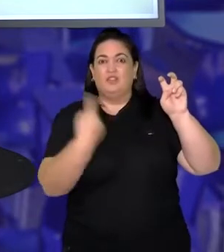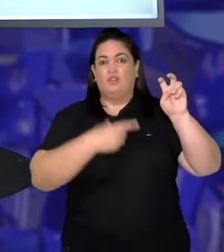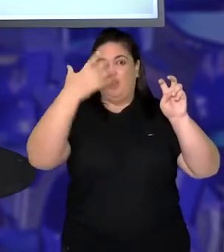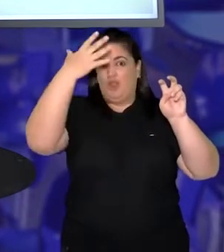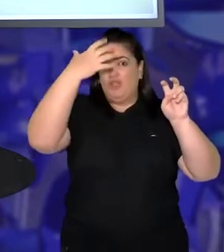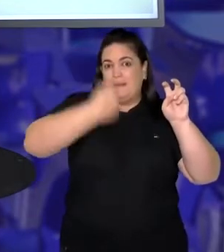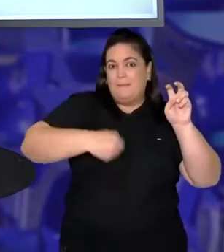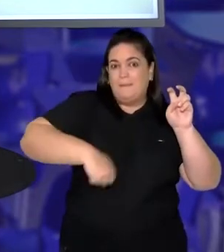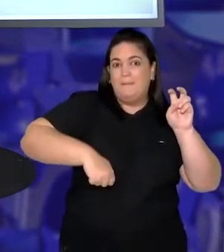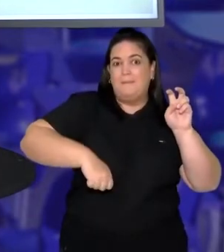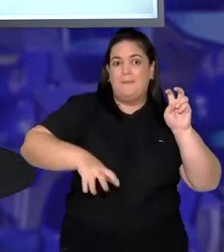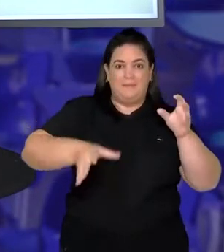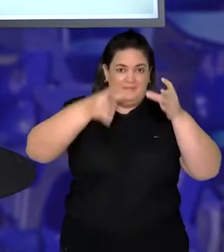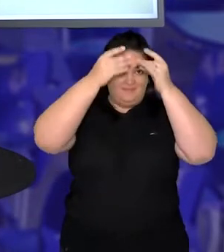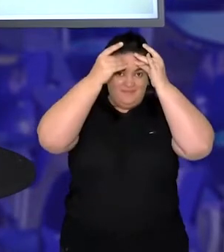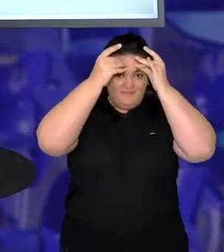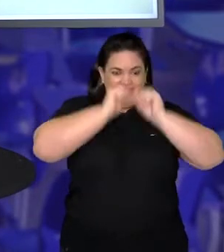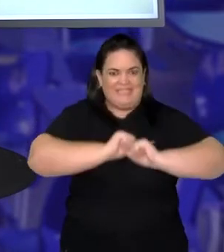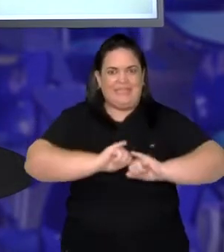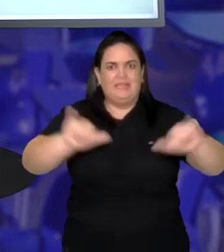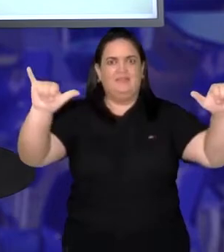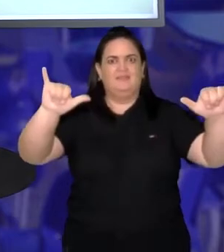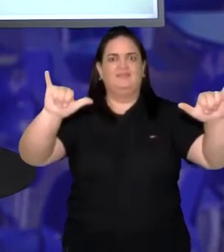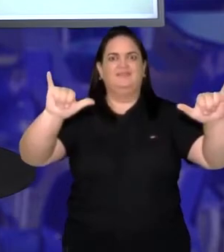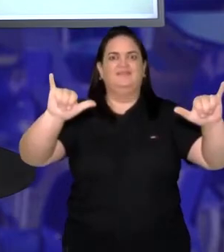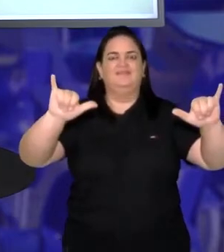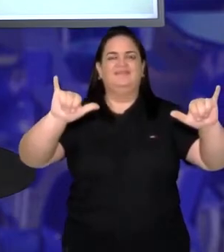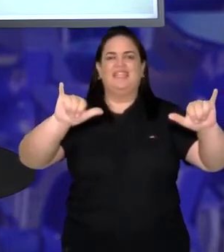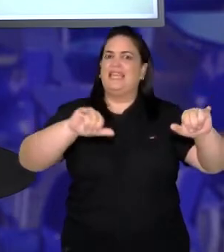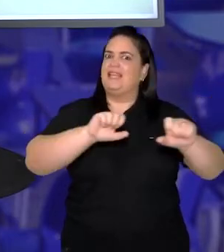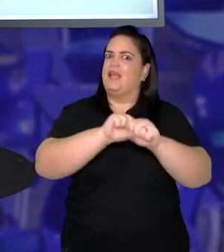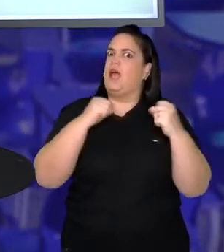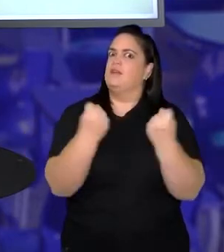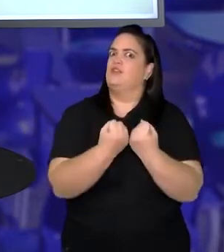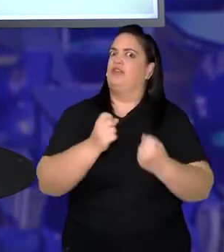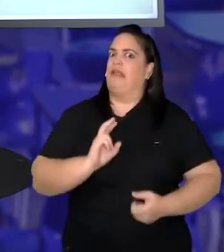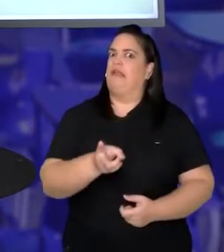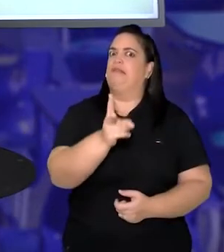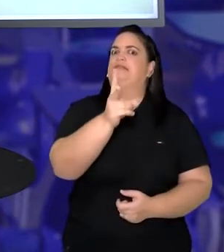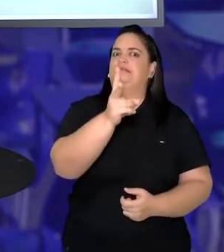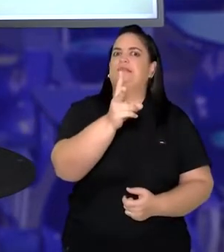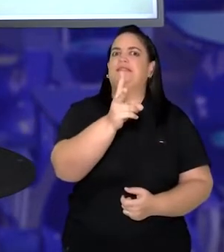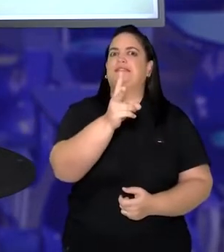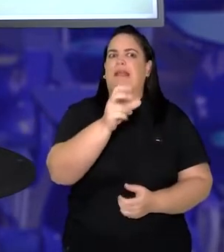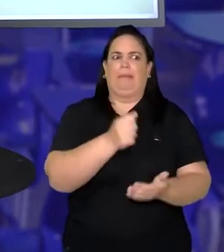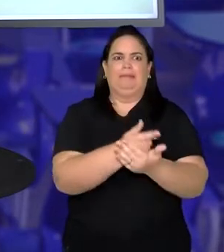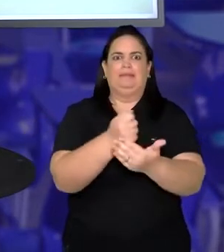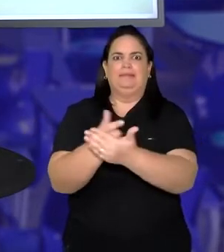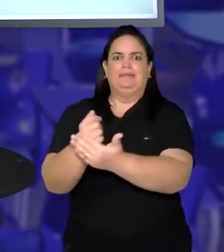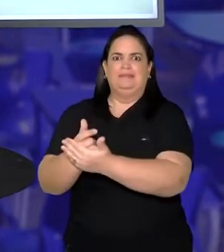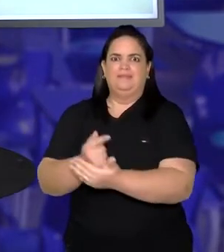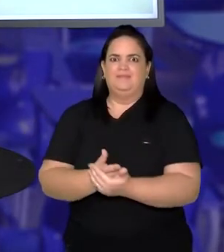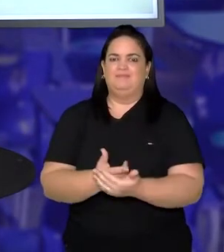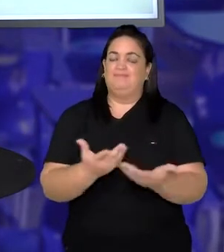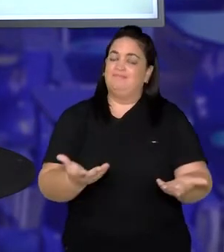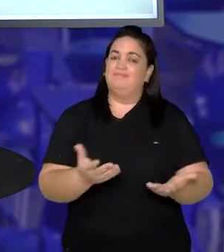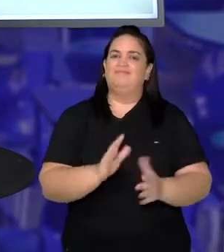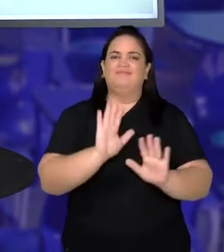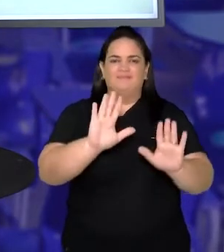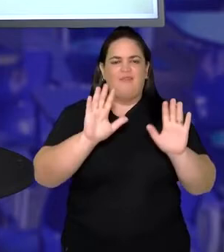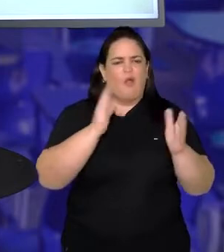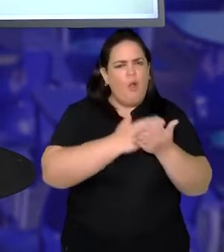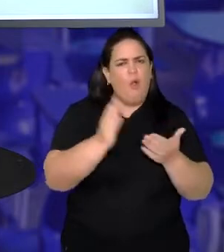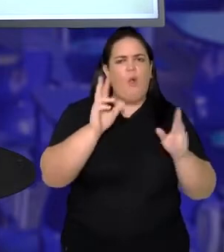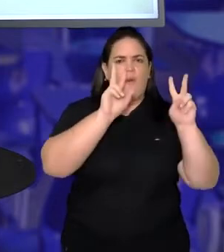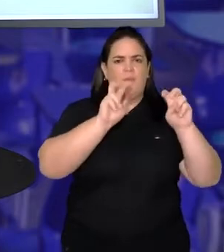que nós precisamos consumir. E o que é nossa sociedade se não uma sociedade de consumo, hein? Pensar sobre isso também. Mas vamos